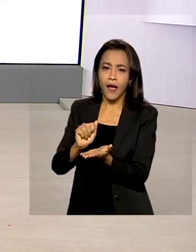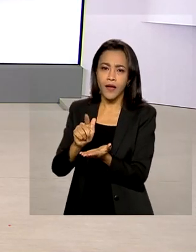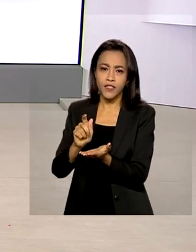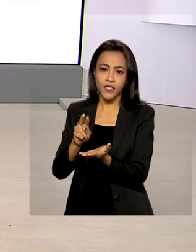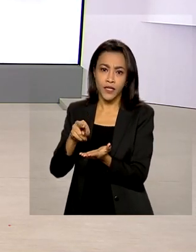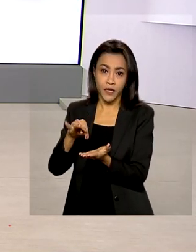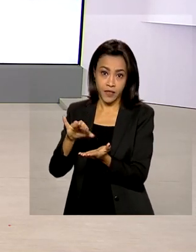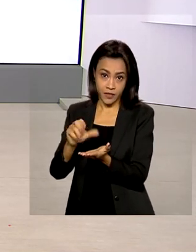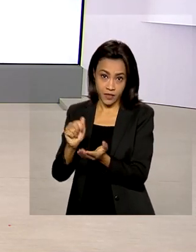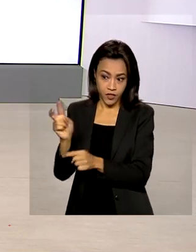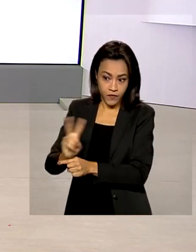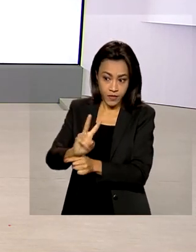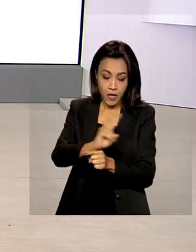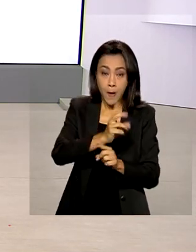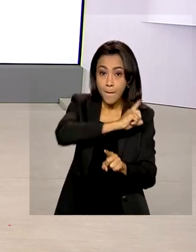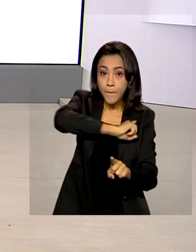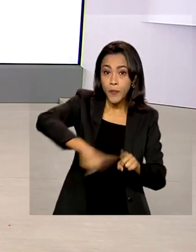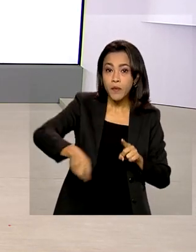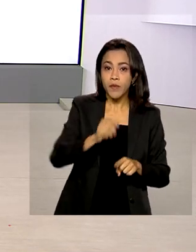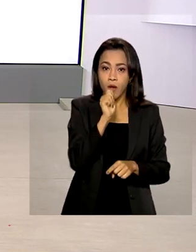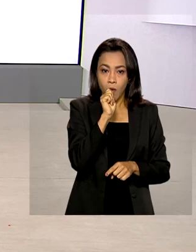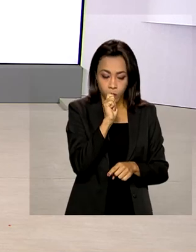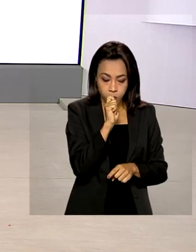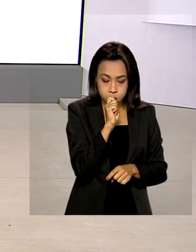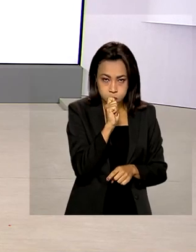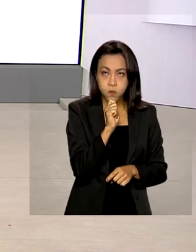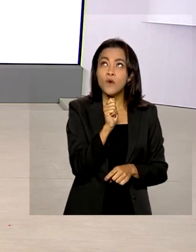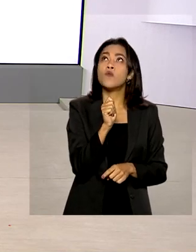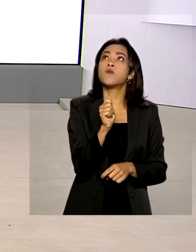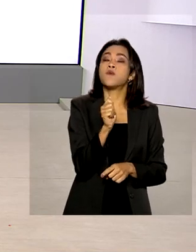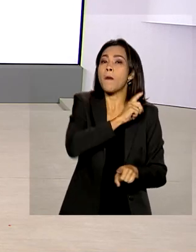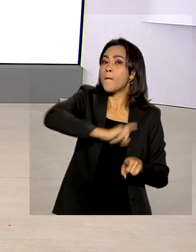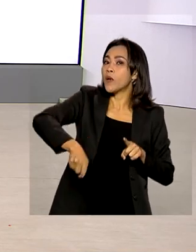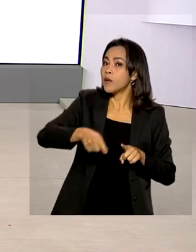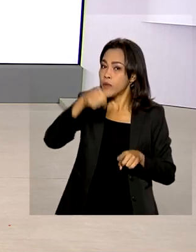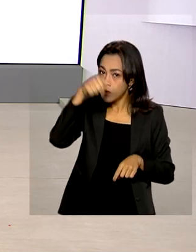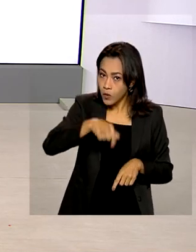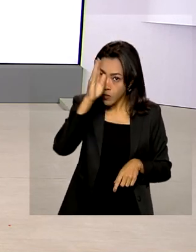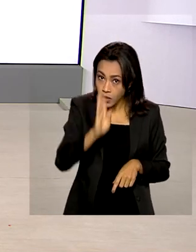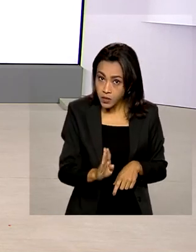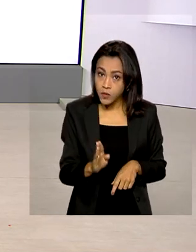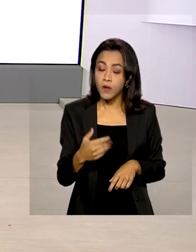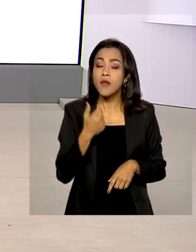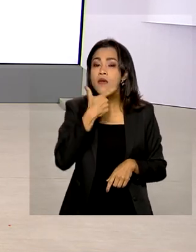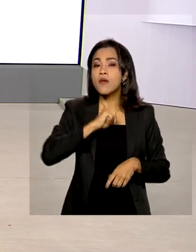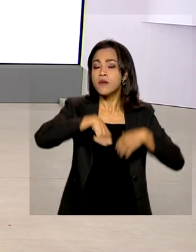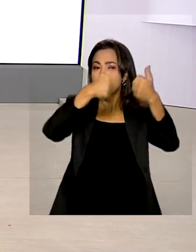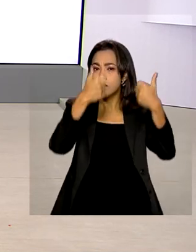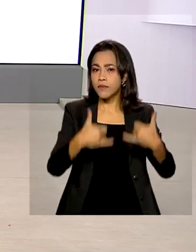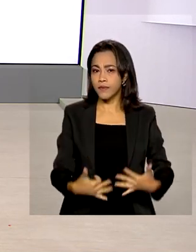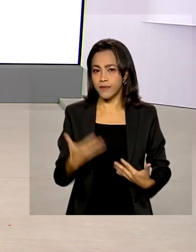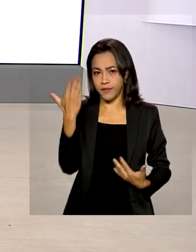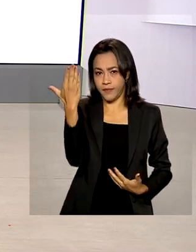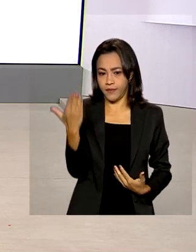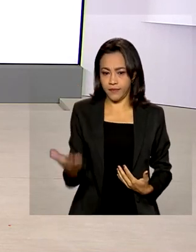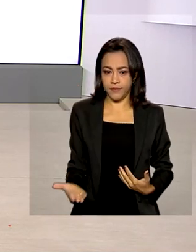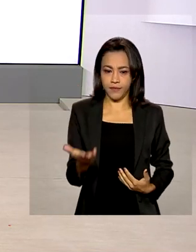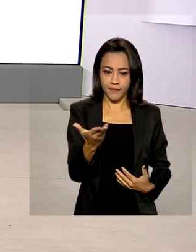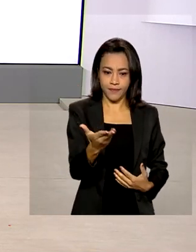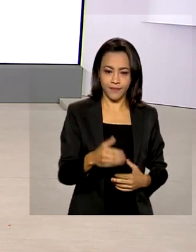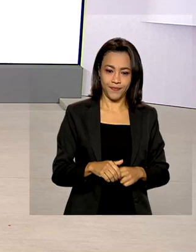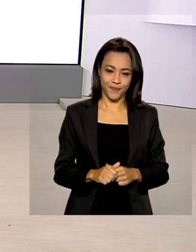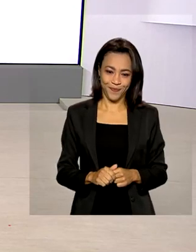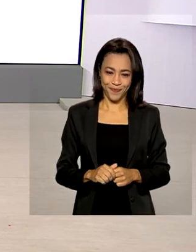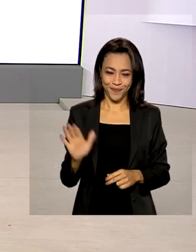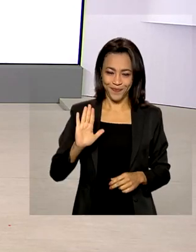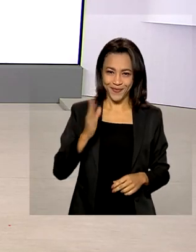a proibição dos cigarros eletrônicos no país. Quem tem mais informações para a gente ao vivo é o repórter Glauco de Queiroz.